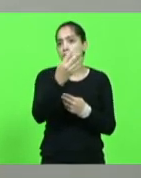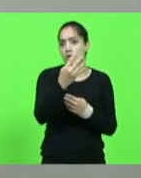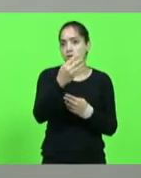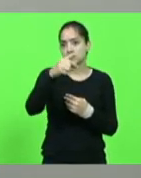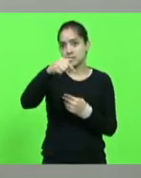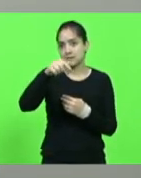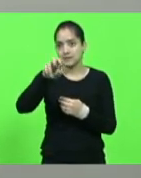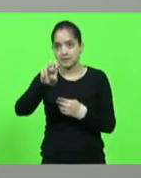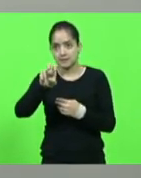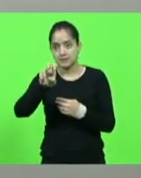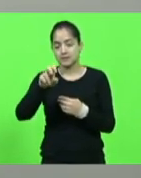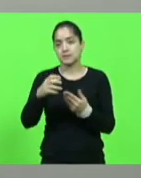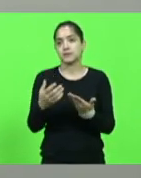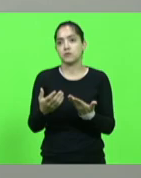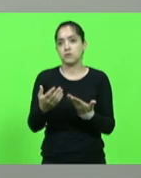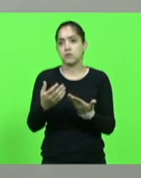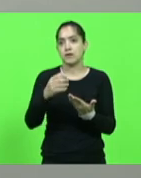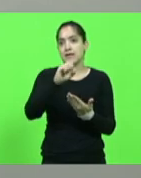BR-475,